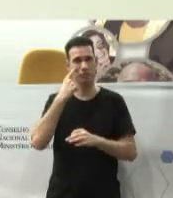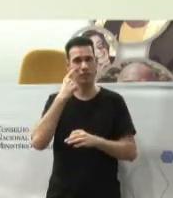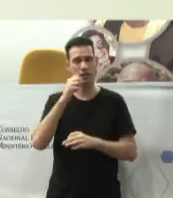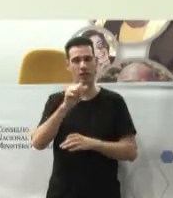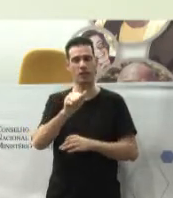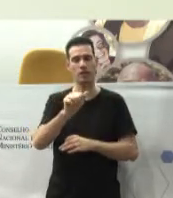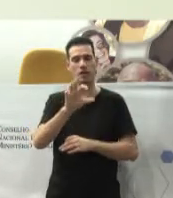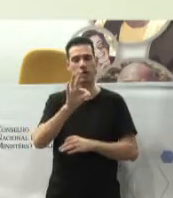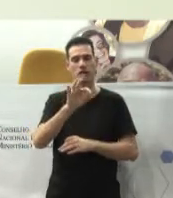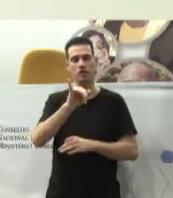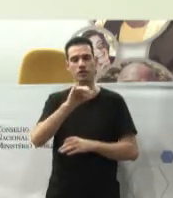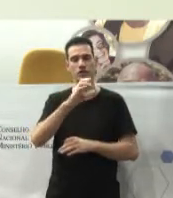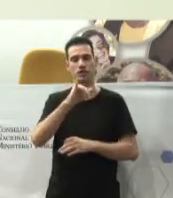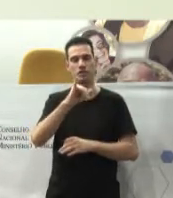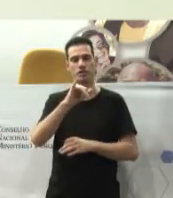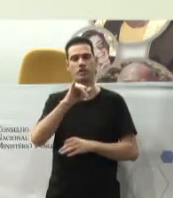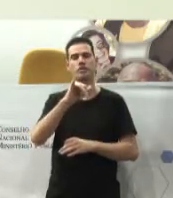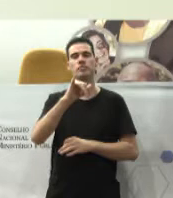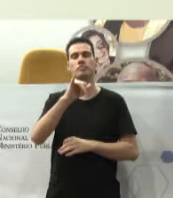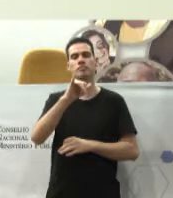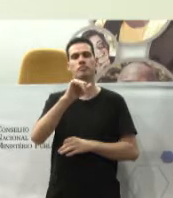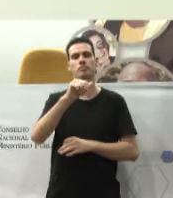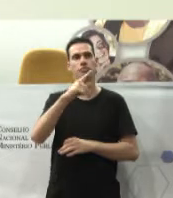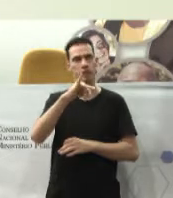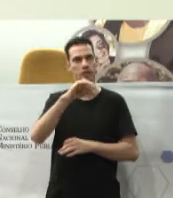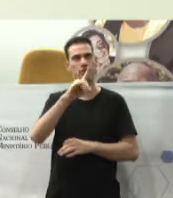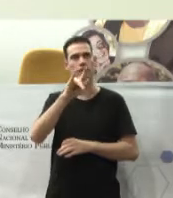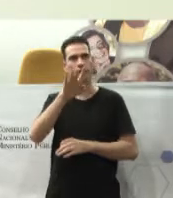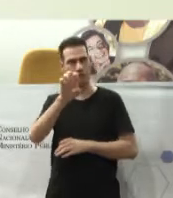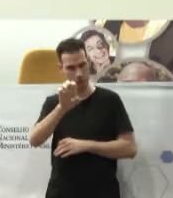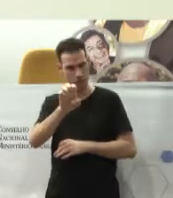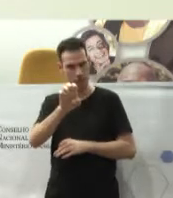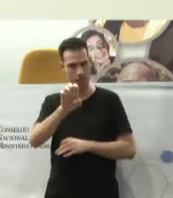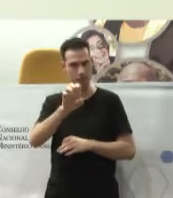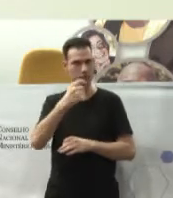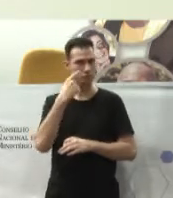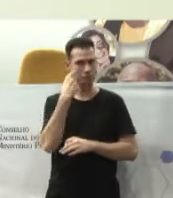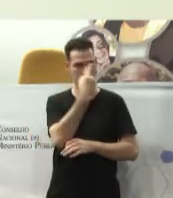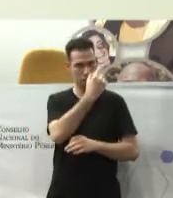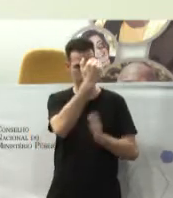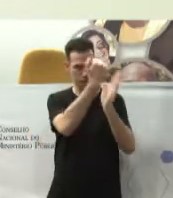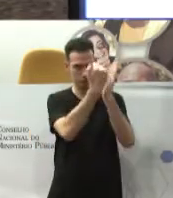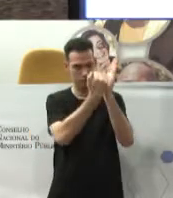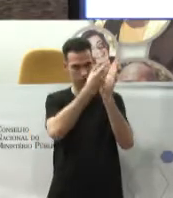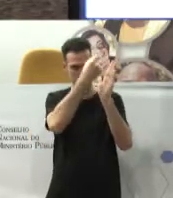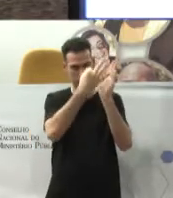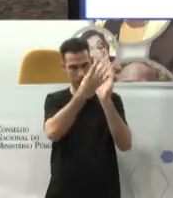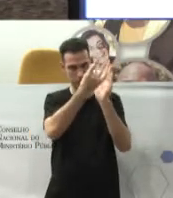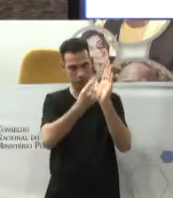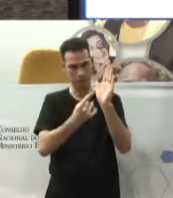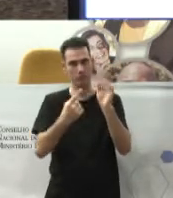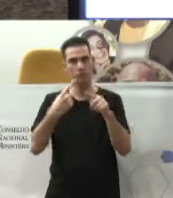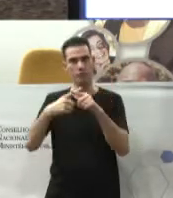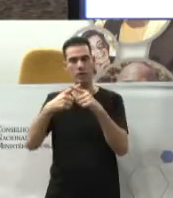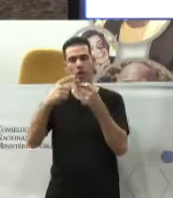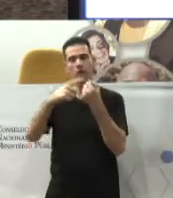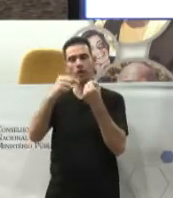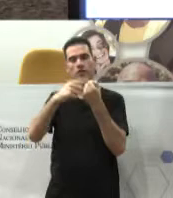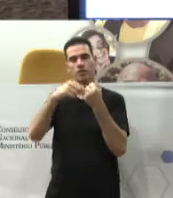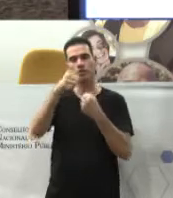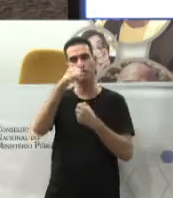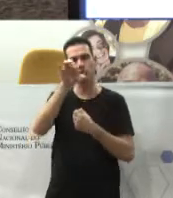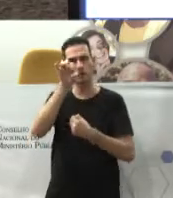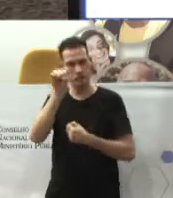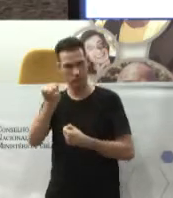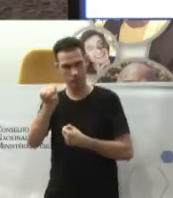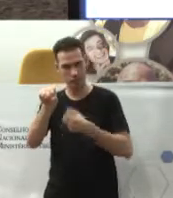atipicidade executiva negocial que decorre da capacidade de adaptação do procedimento da execução em razão do artigo 190 dos negócios